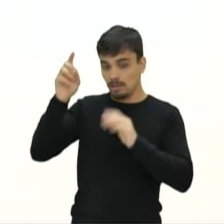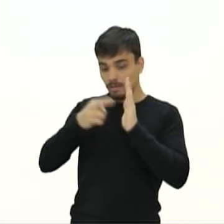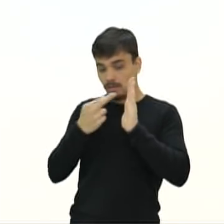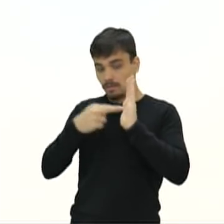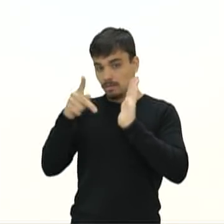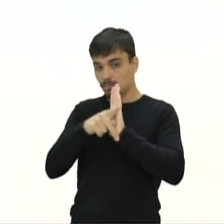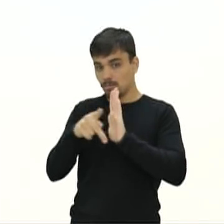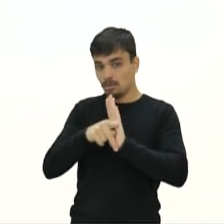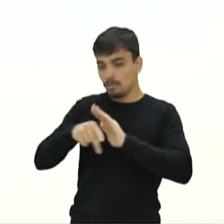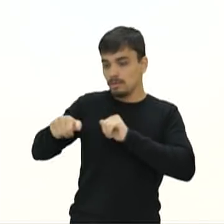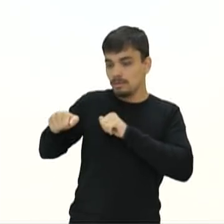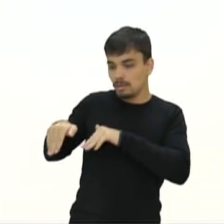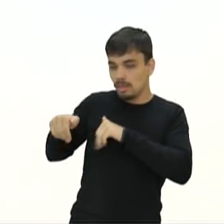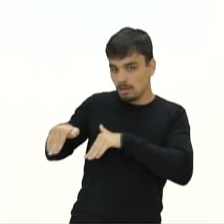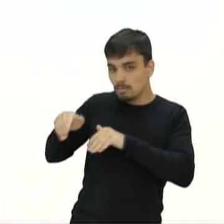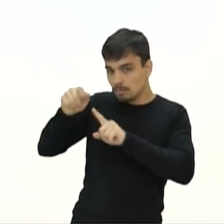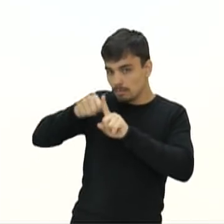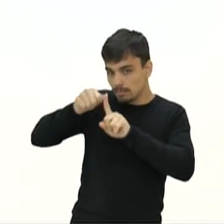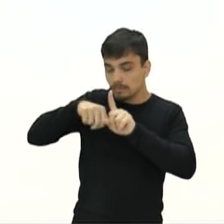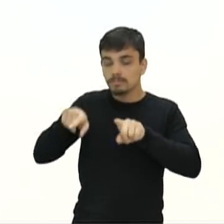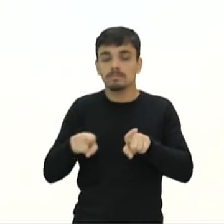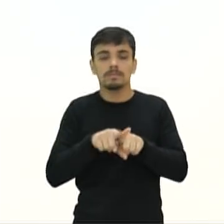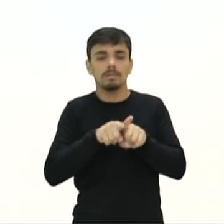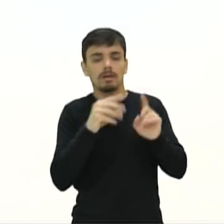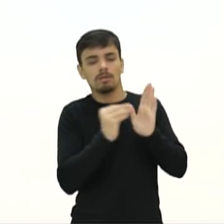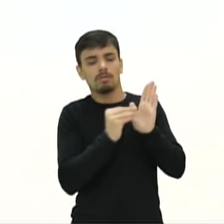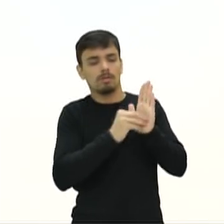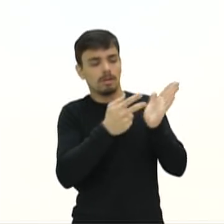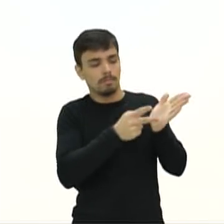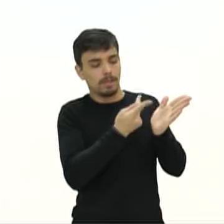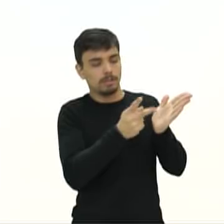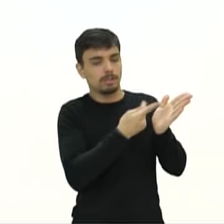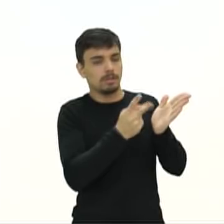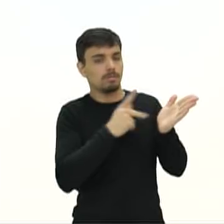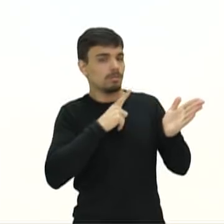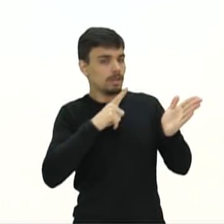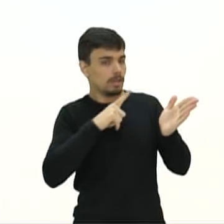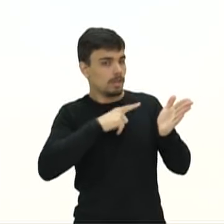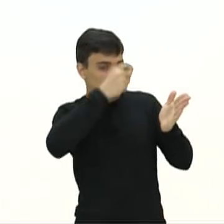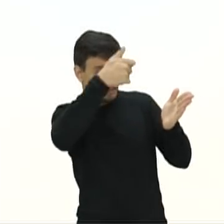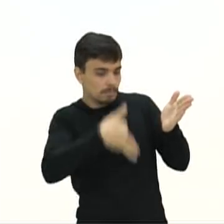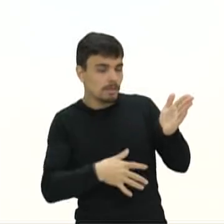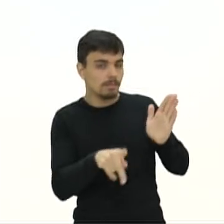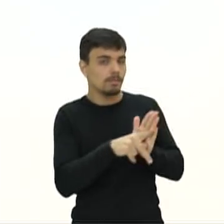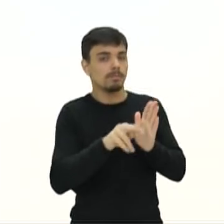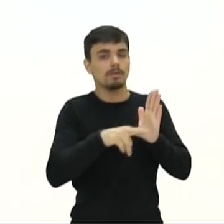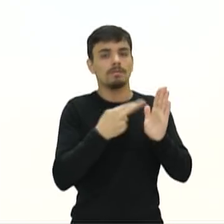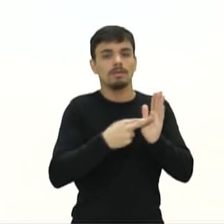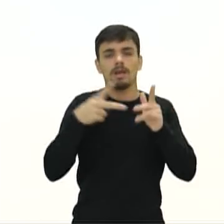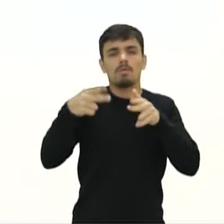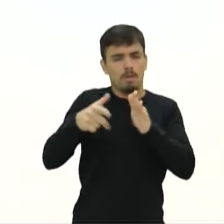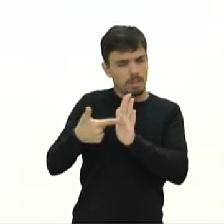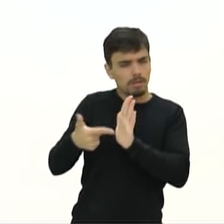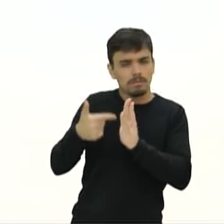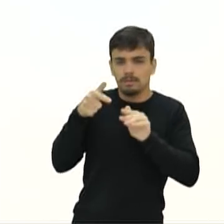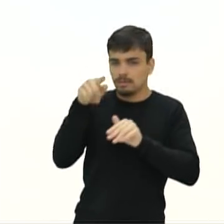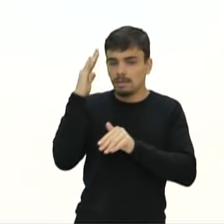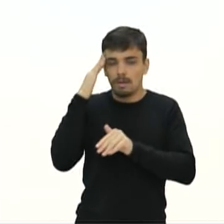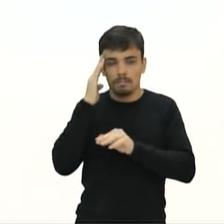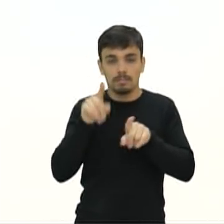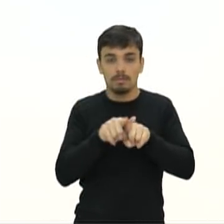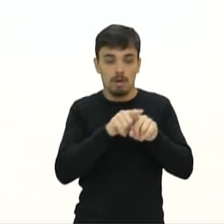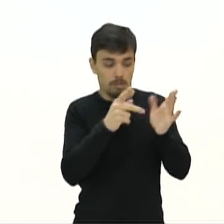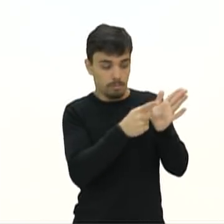setembro, né? Eu coloco as páginas do que vai ter na minha revista, assim como tem no livro, então eu vou colocar o que vem. Na página